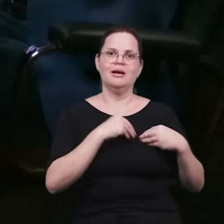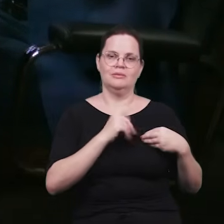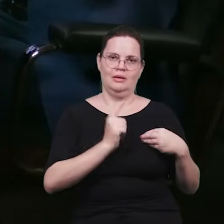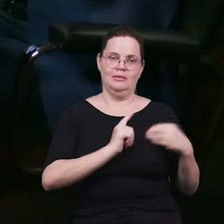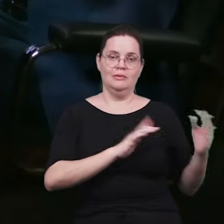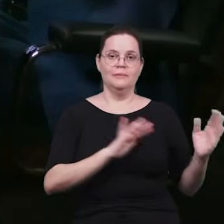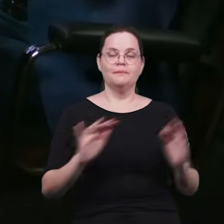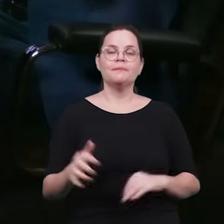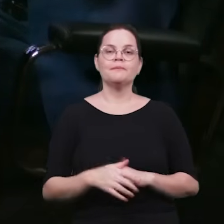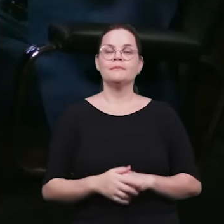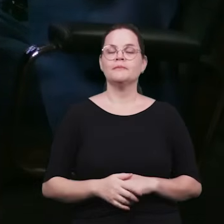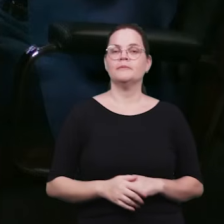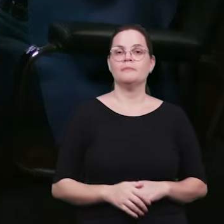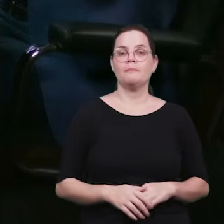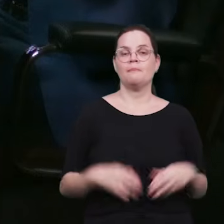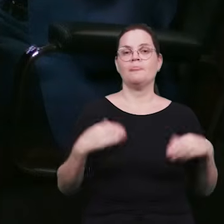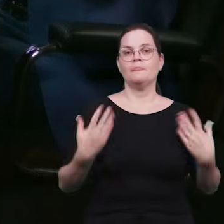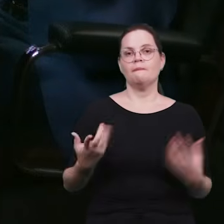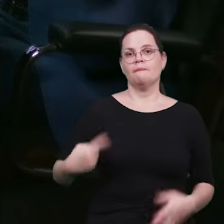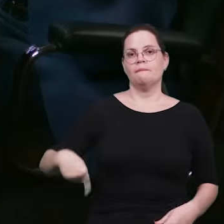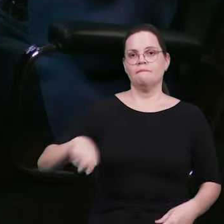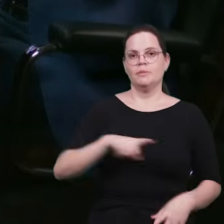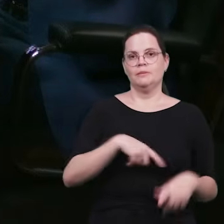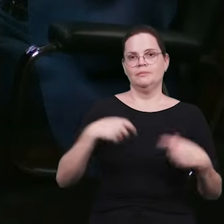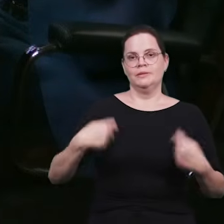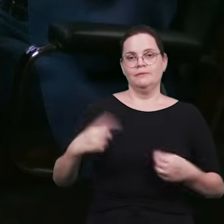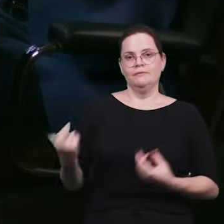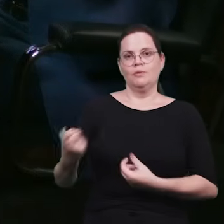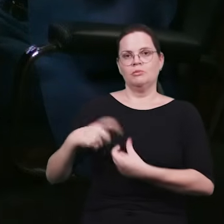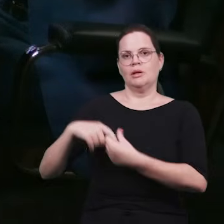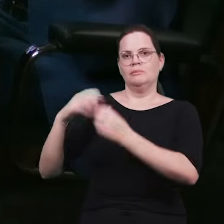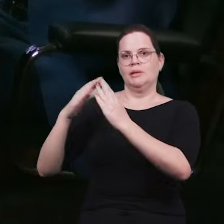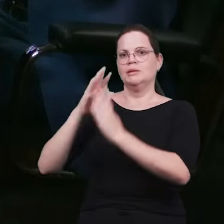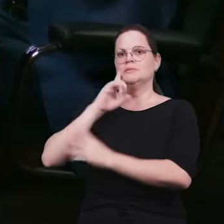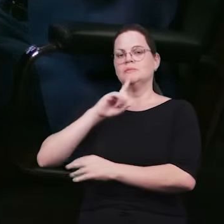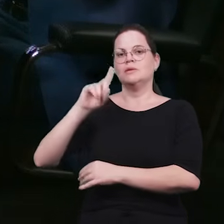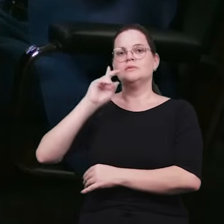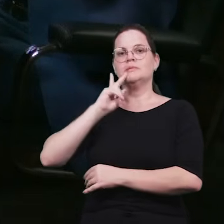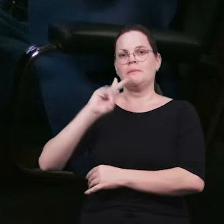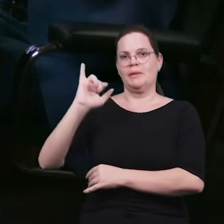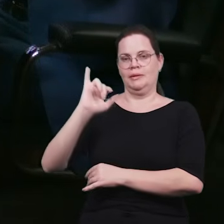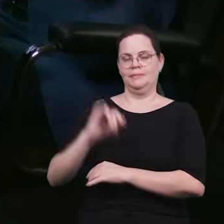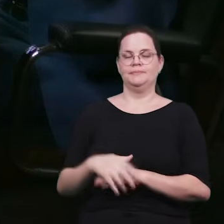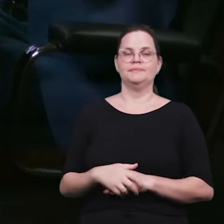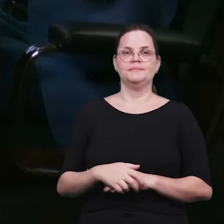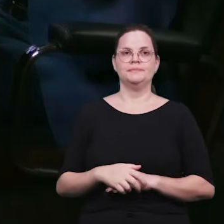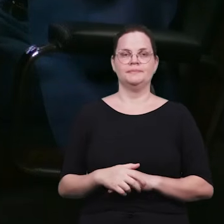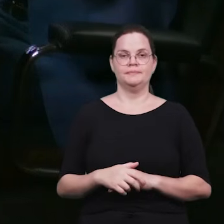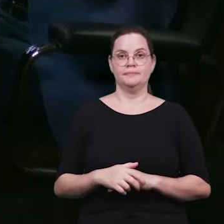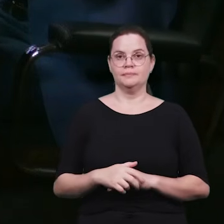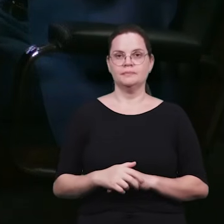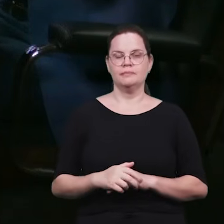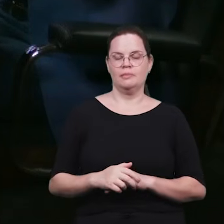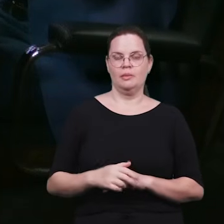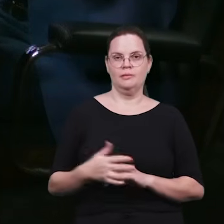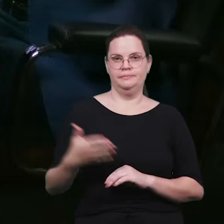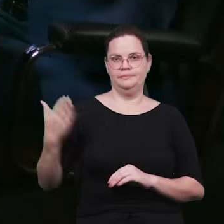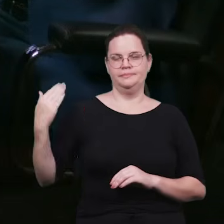precisávamos novamente entrar na presença do Pai. Lá com Esther,